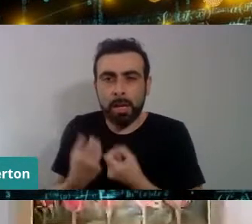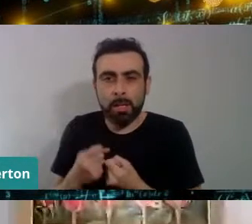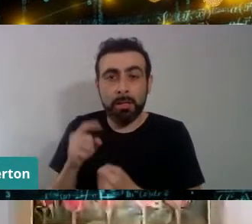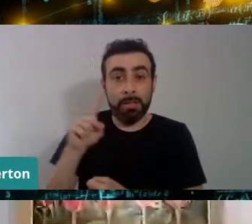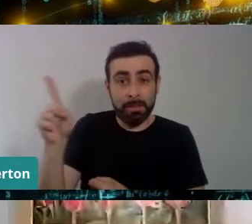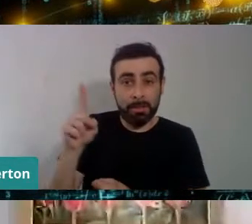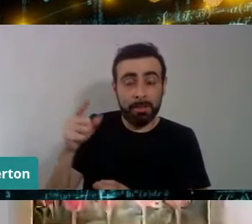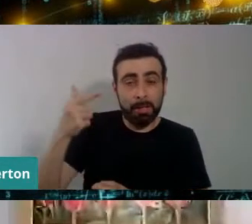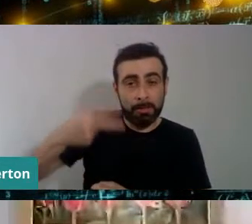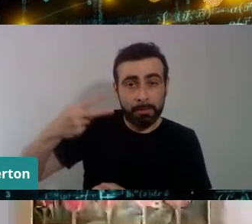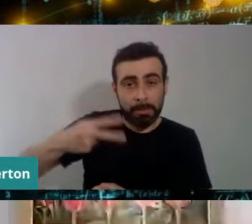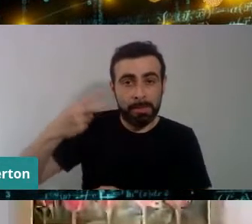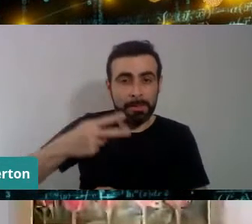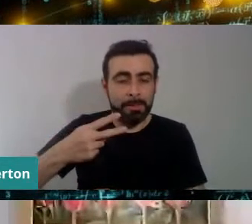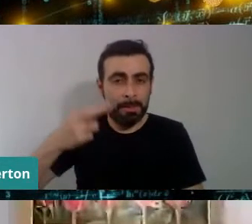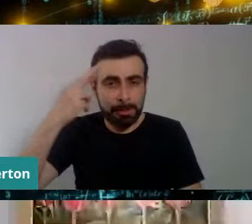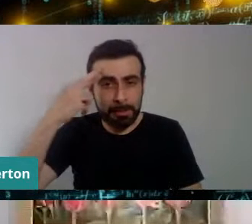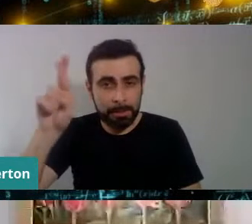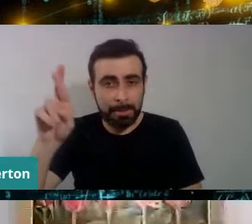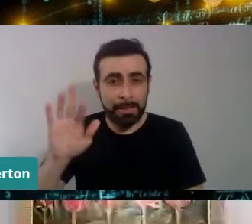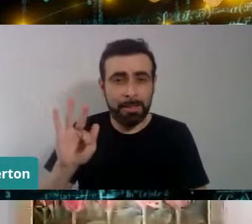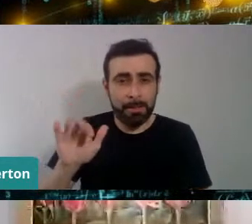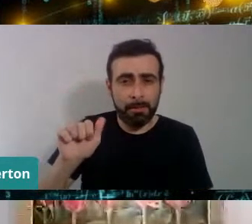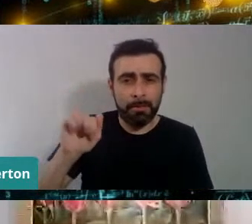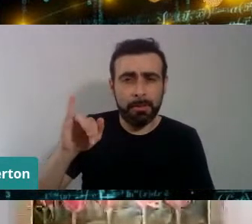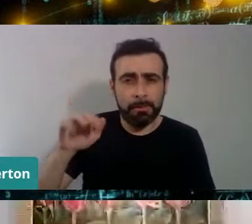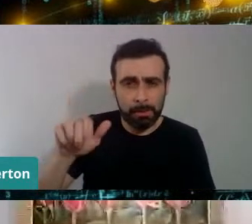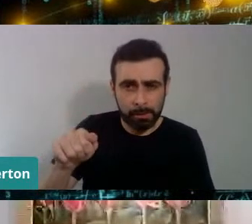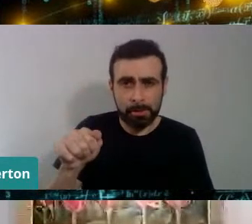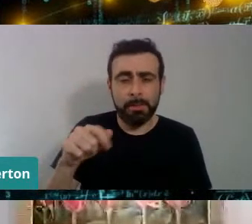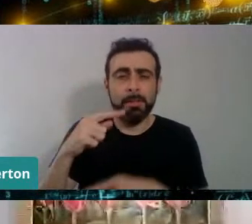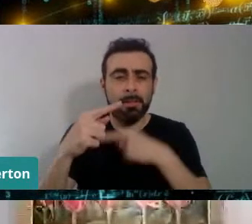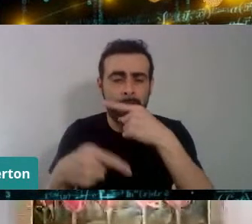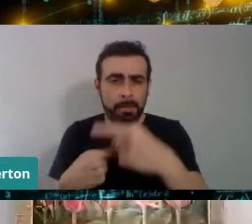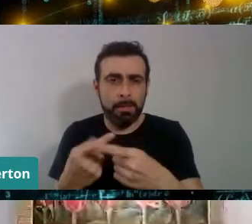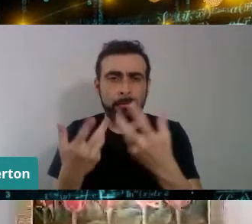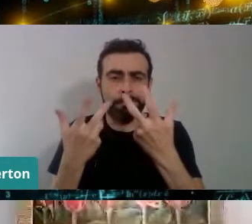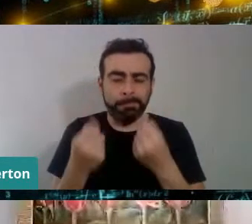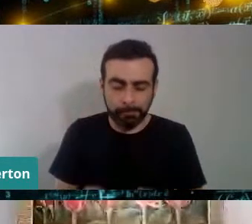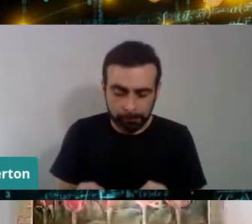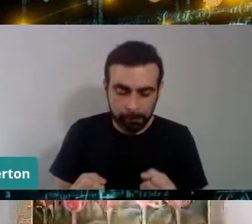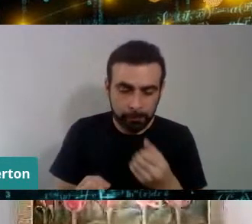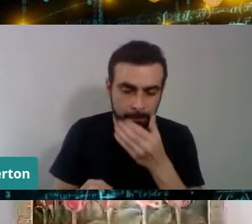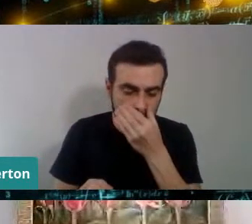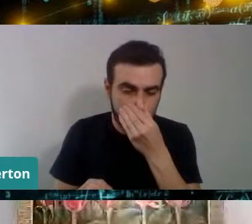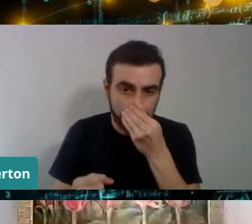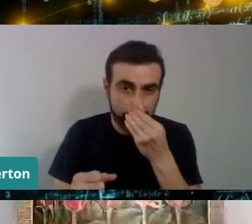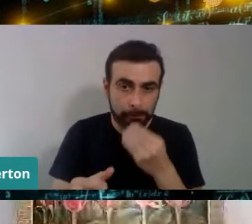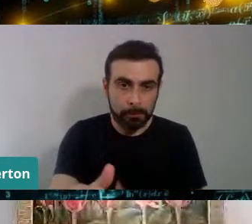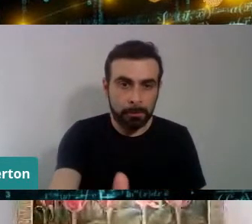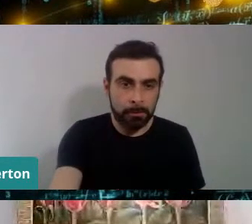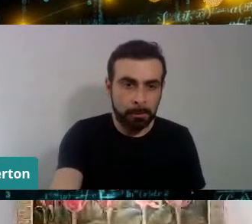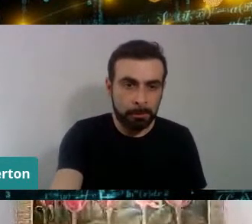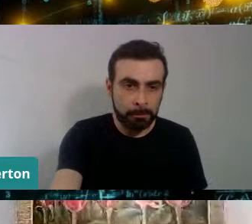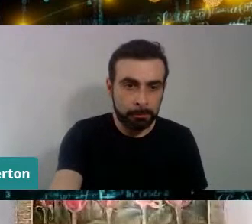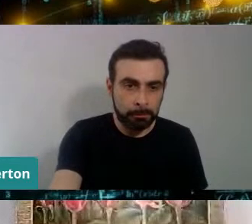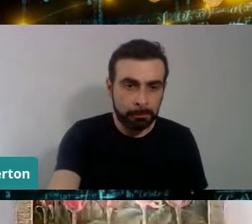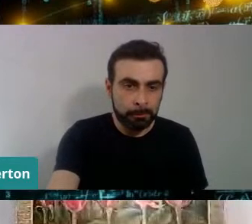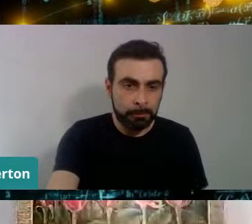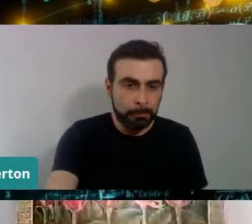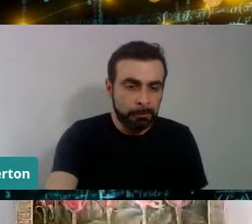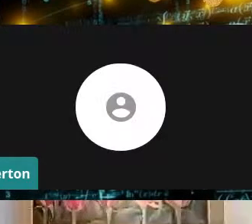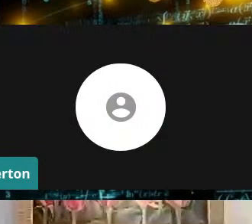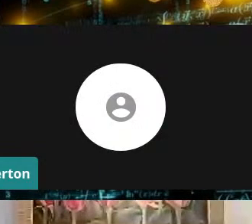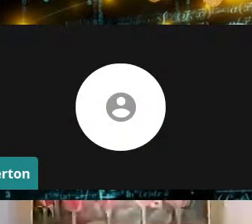da Fafisa, né? E depois eu assumi também a direção da Fafisa no final do mandato do professor Silvestre Marques.